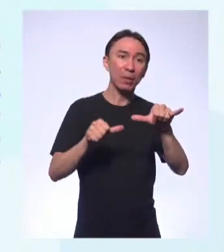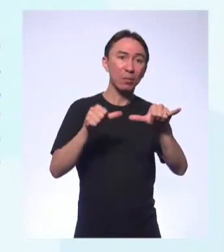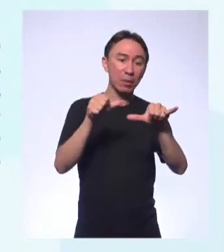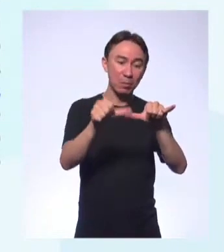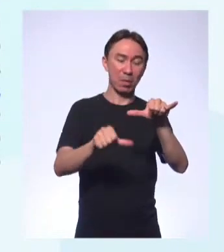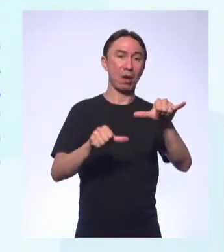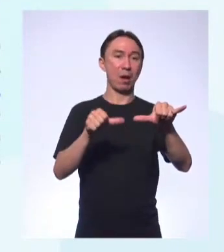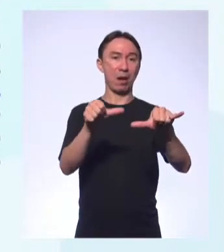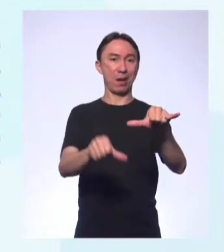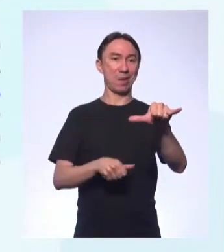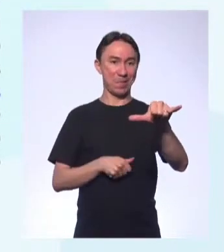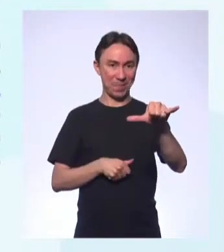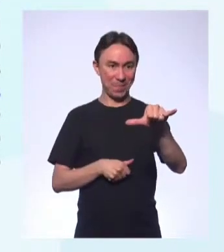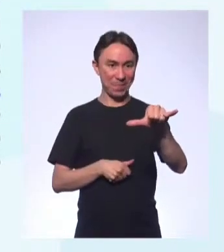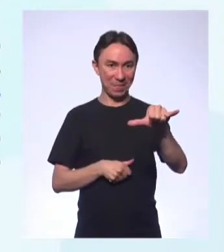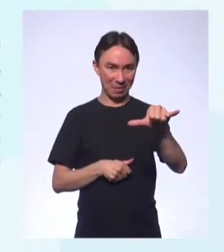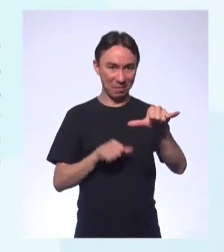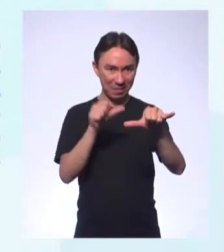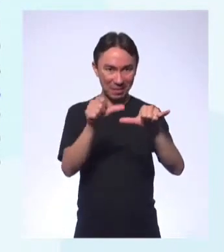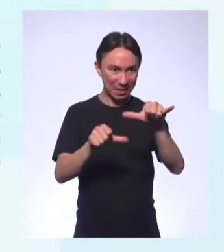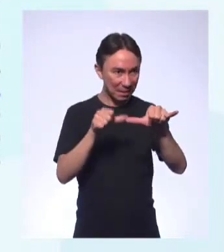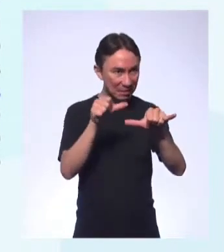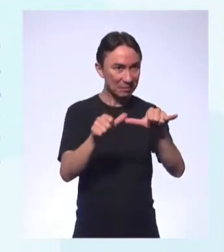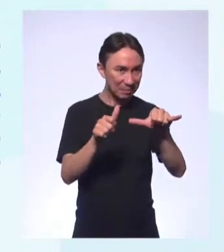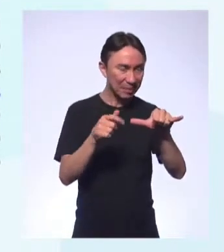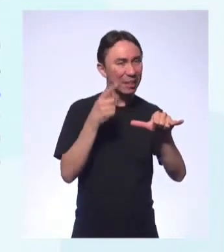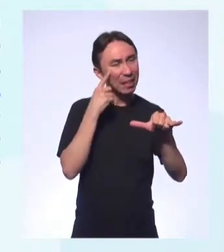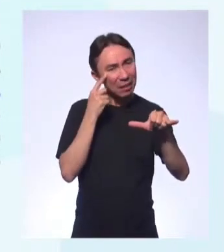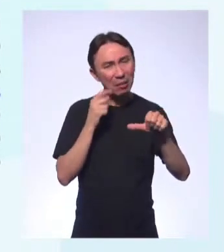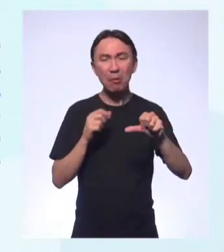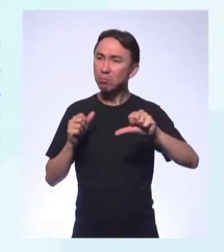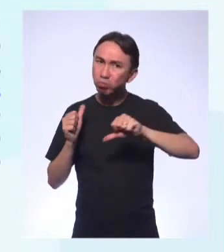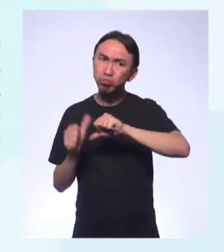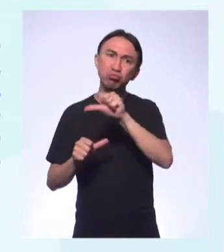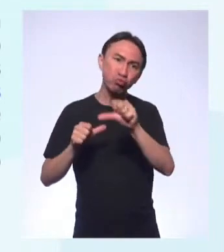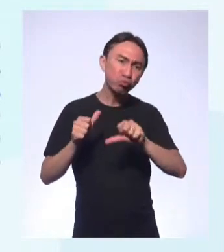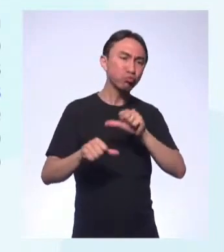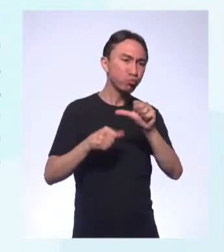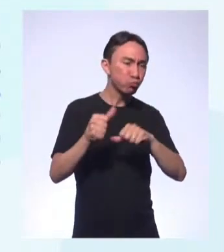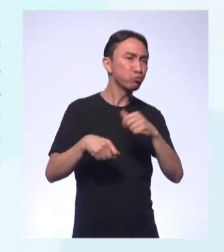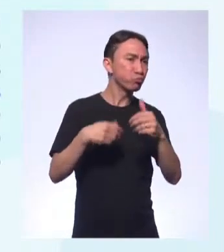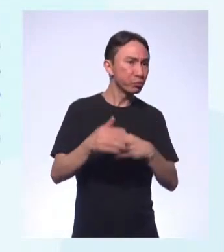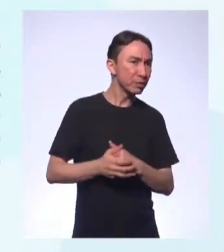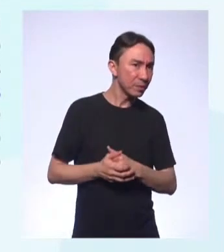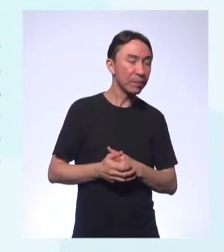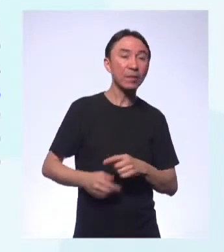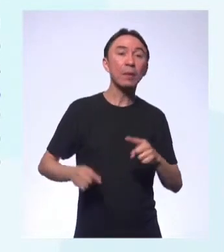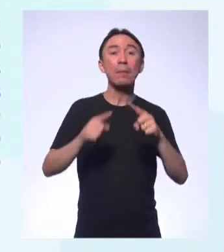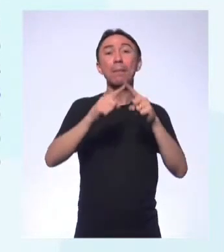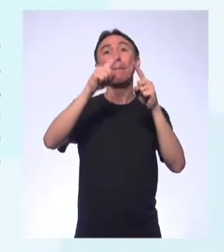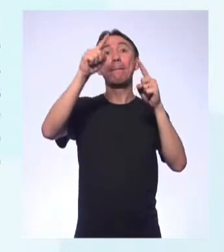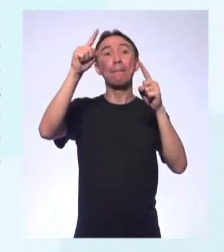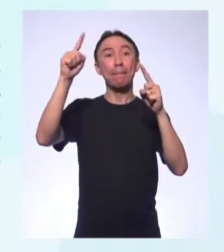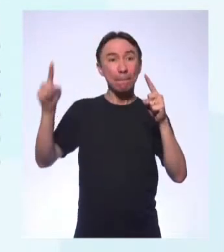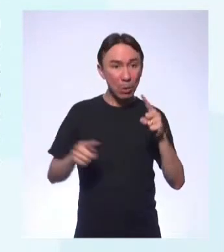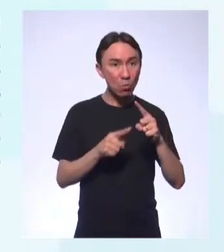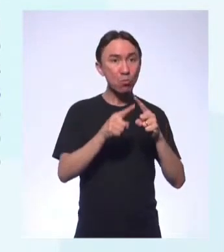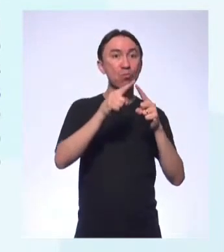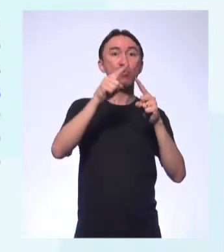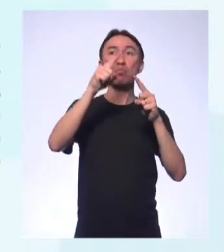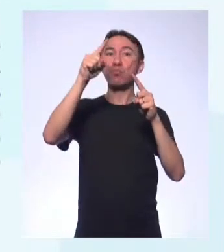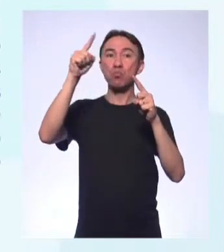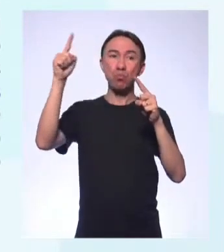mudanças químicas, que são os fatores químicos que vão mudando com o passar do tempo. Ao longo do ciclo, cada elemento é absorvido